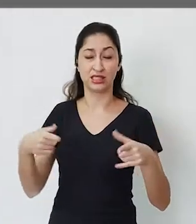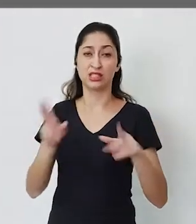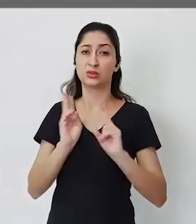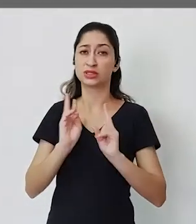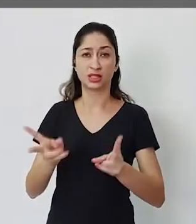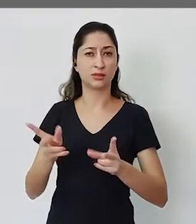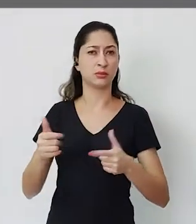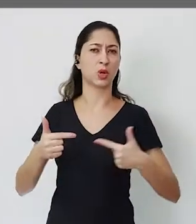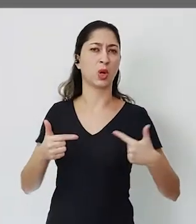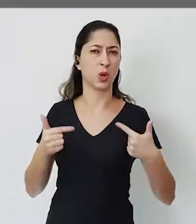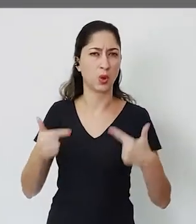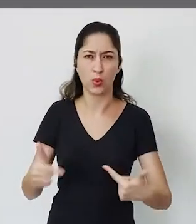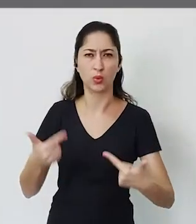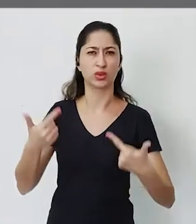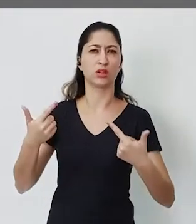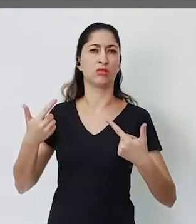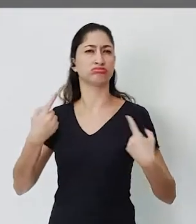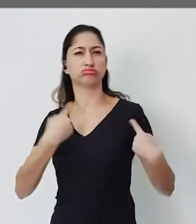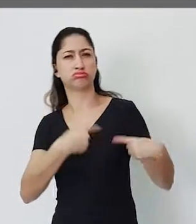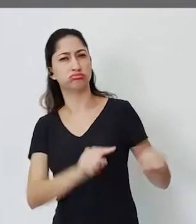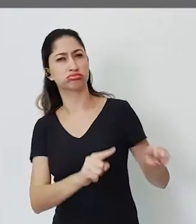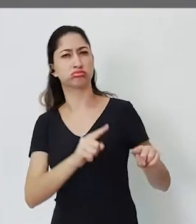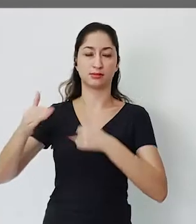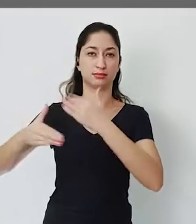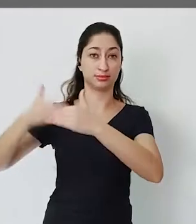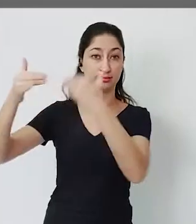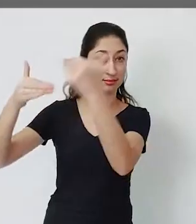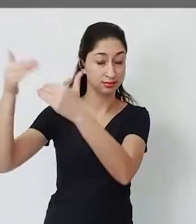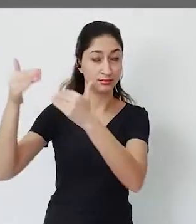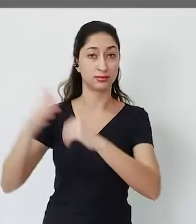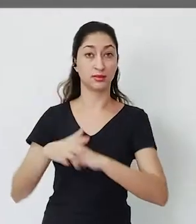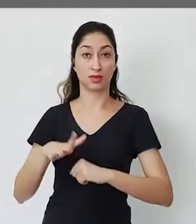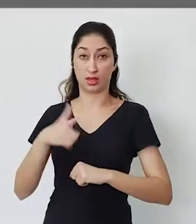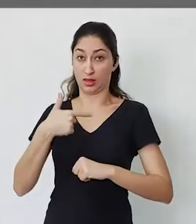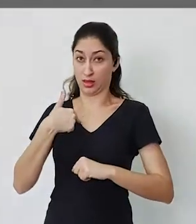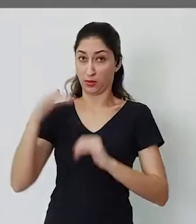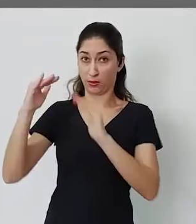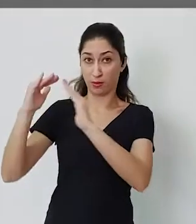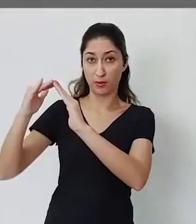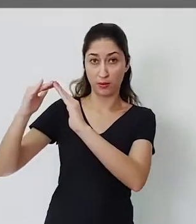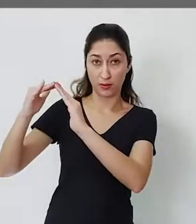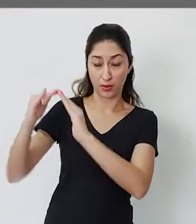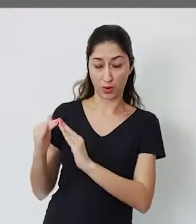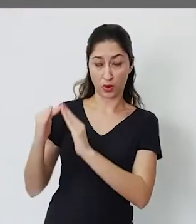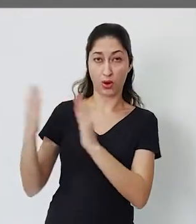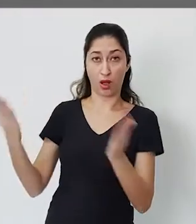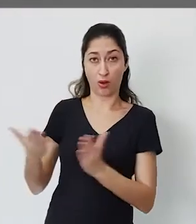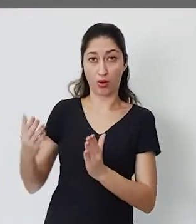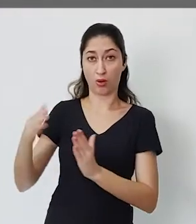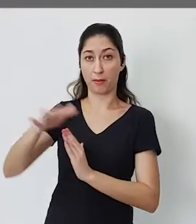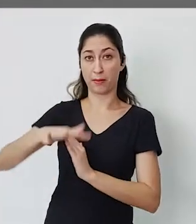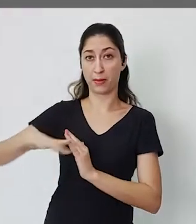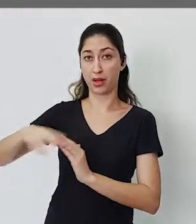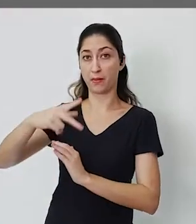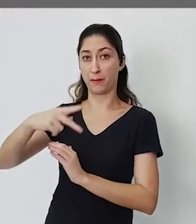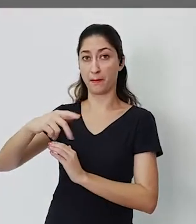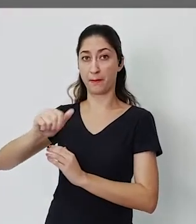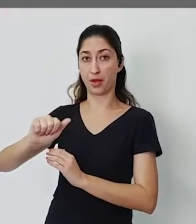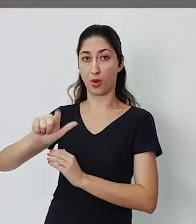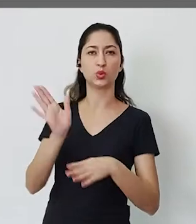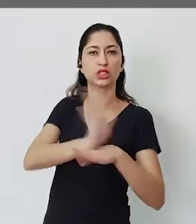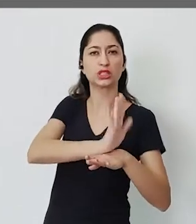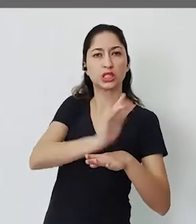Pelos, anteriormente Pelos de Cachorro. Iniciou recentemente trajetória como artista solo, paralelo aos trabalhos com Pelos e Diplomatas.